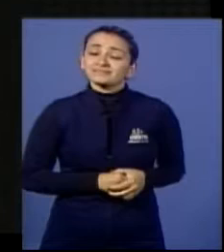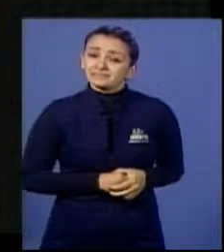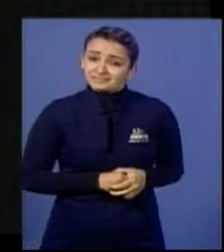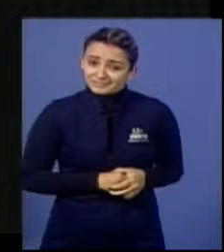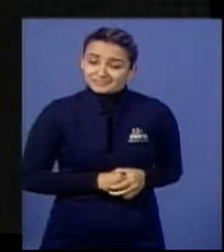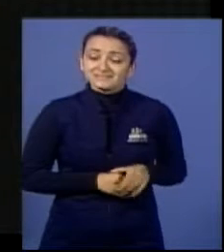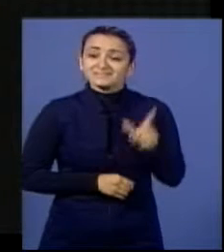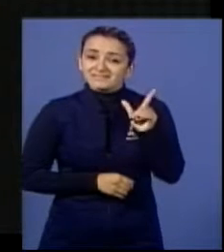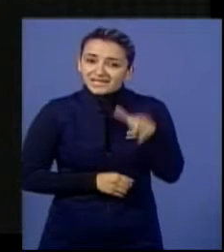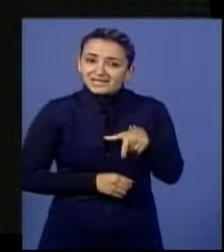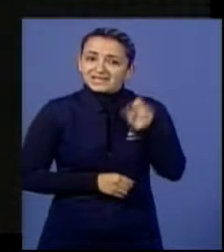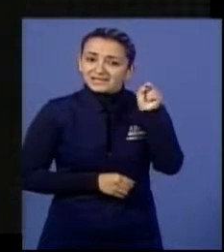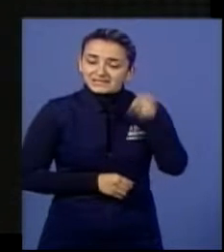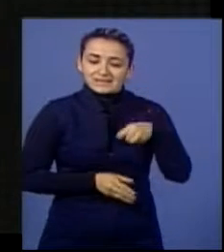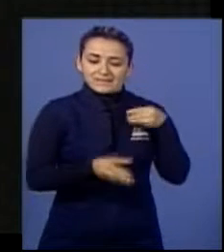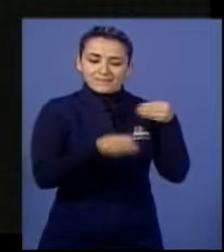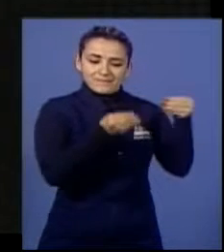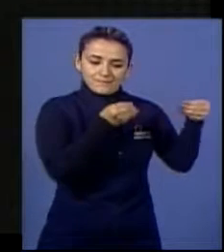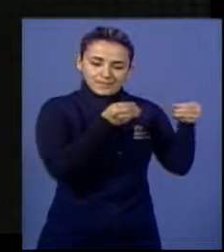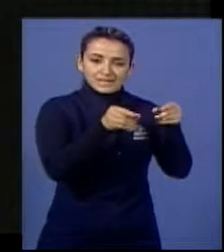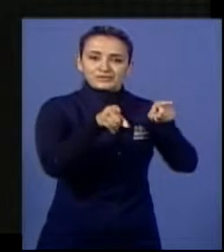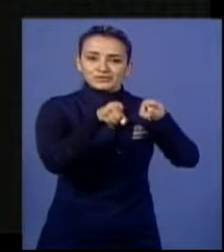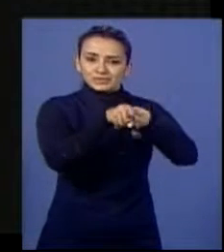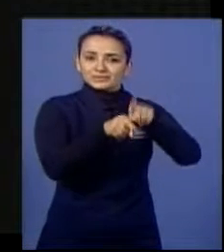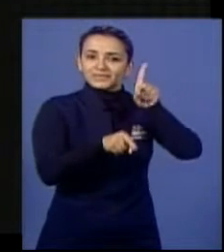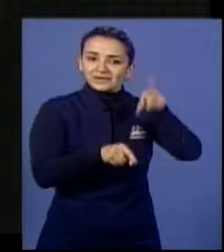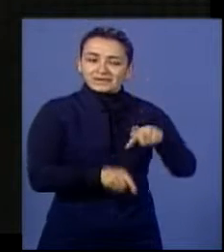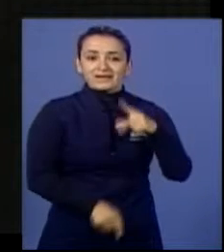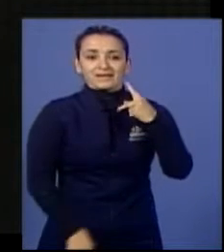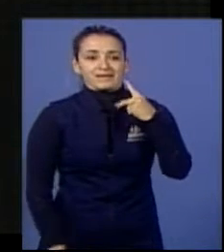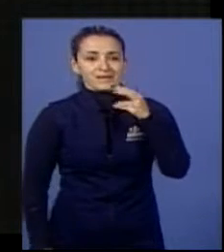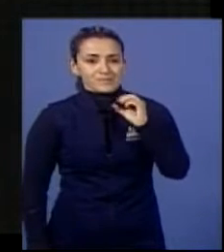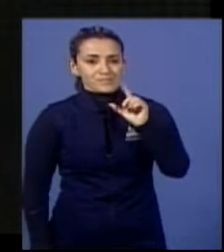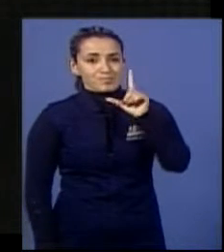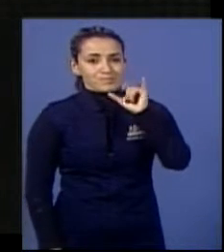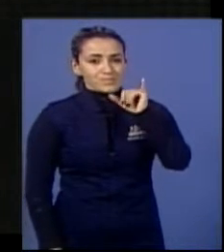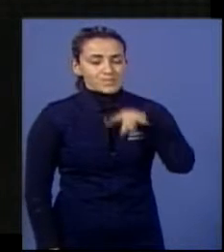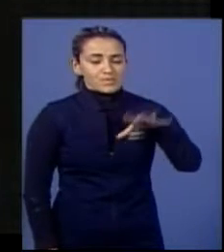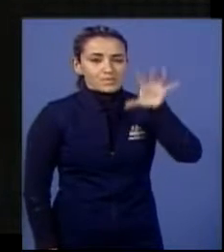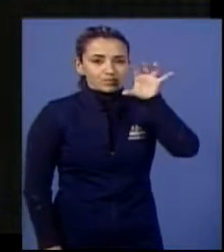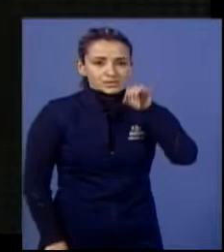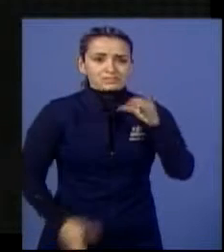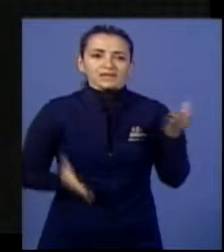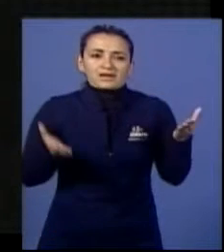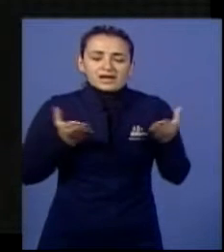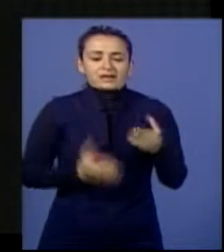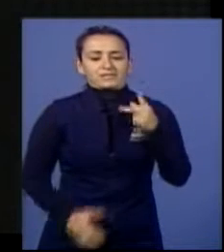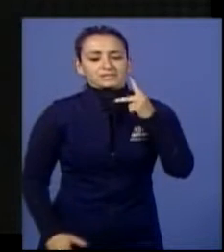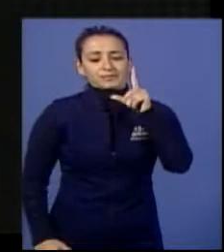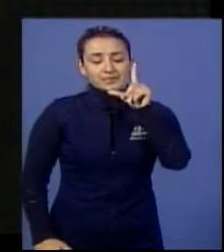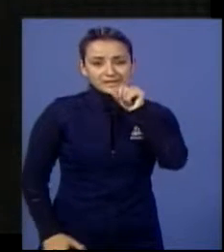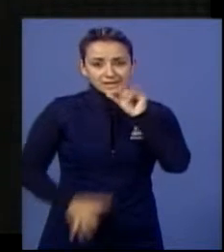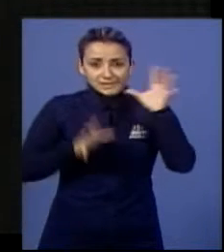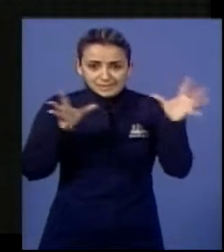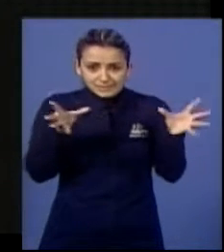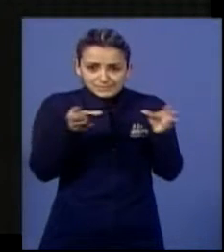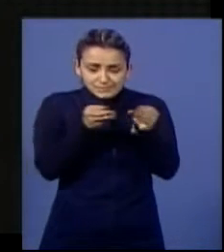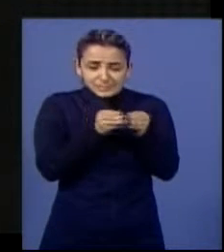um polímero? Sim. Os plásticos são polímeros. E ele está dizendo que esse polímero aí, o PLA, é um